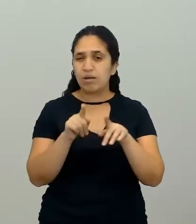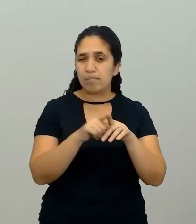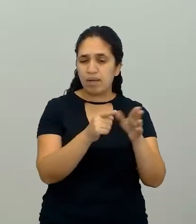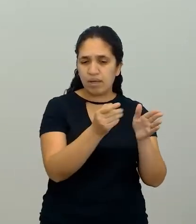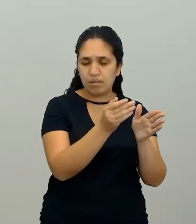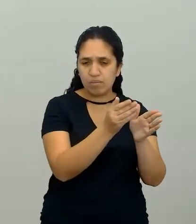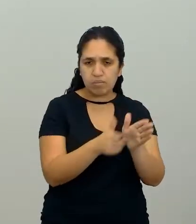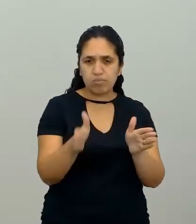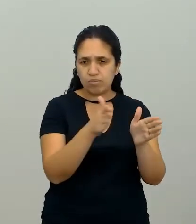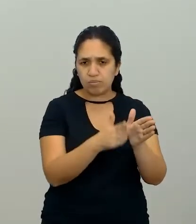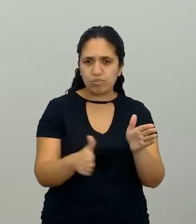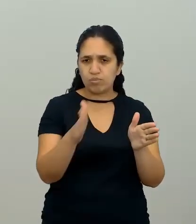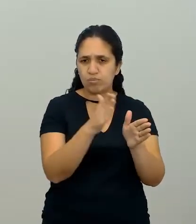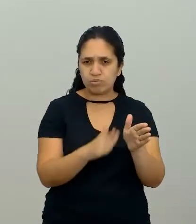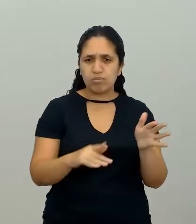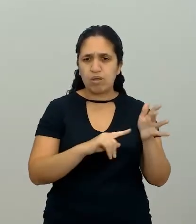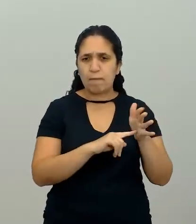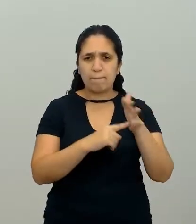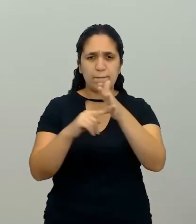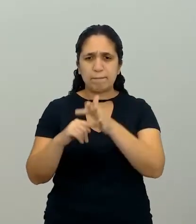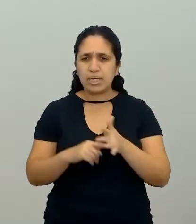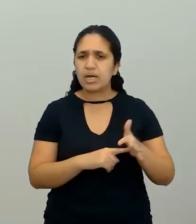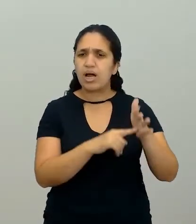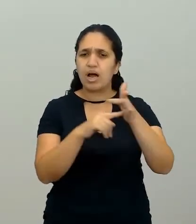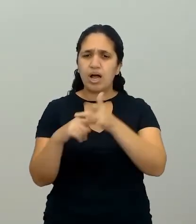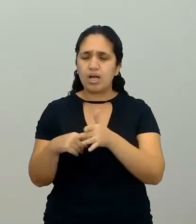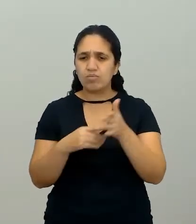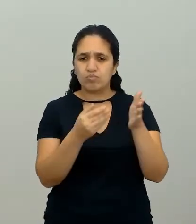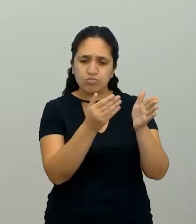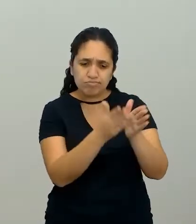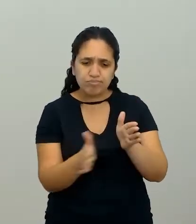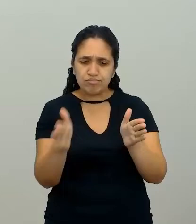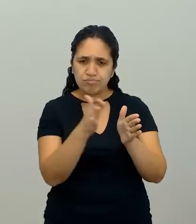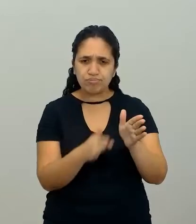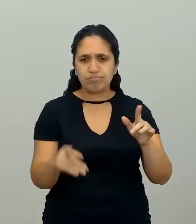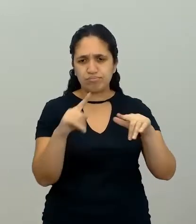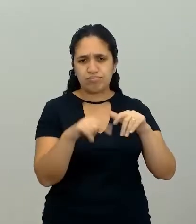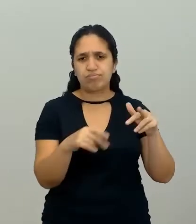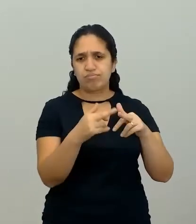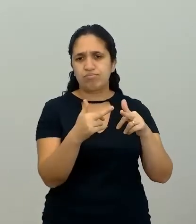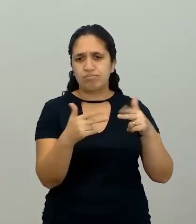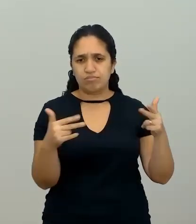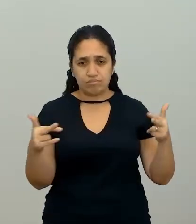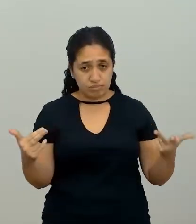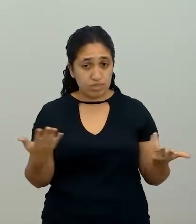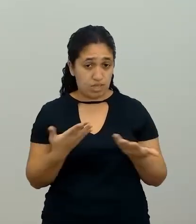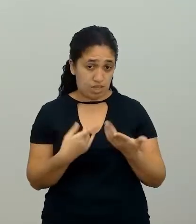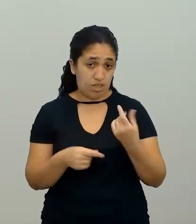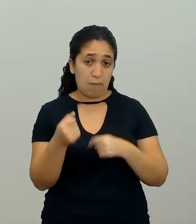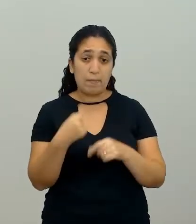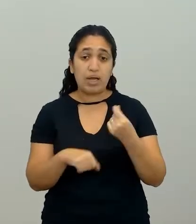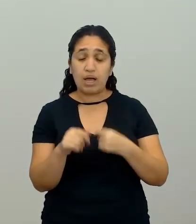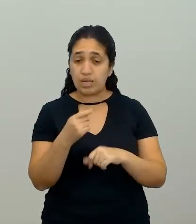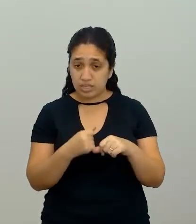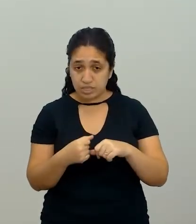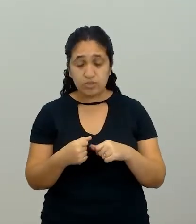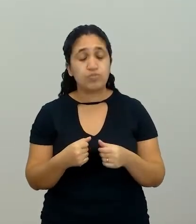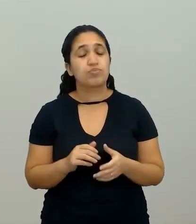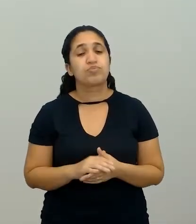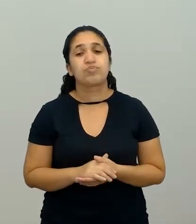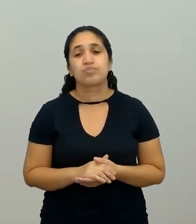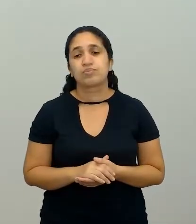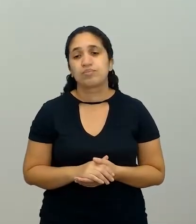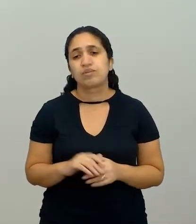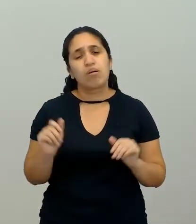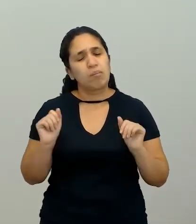do próprio mecanismo de produção das mercadorias, né? No capitalismo das mercadorias, a